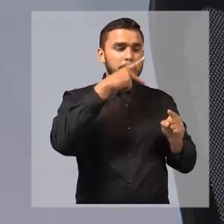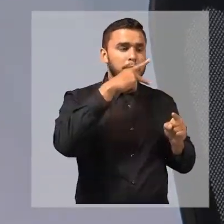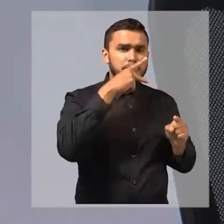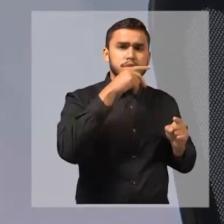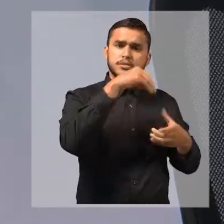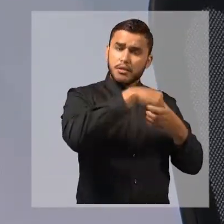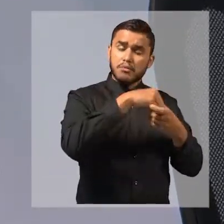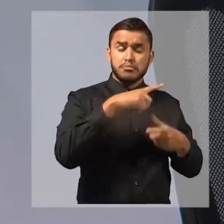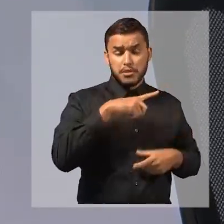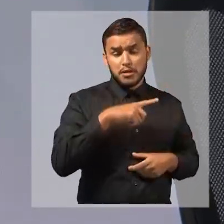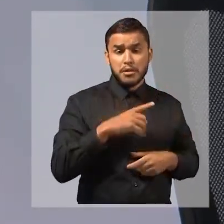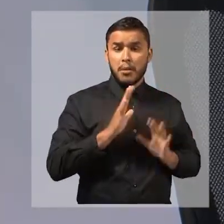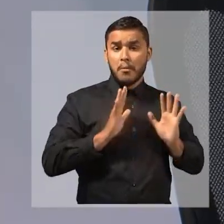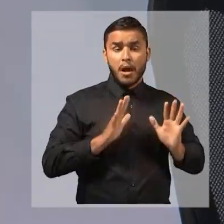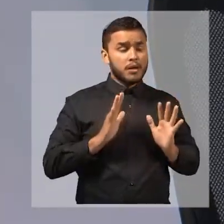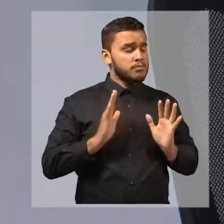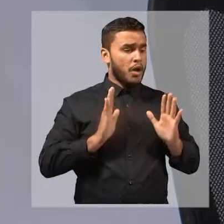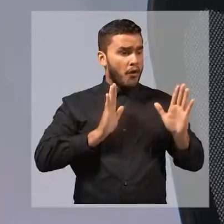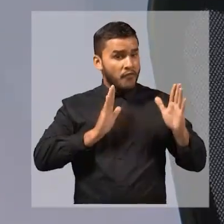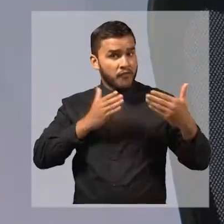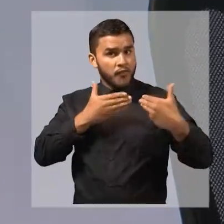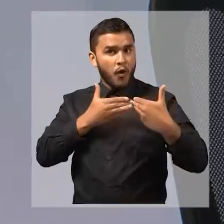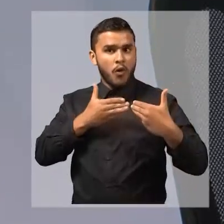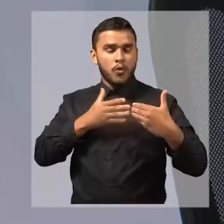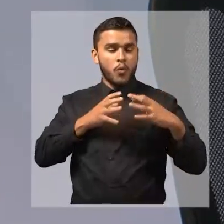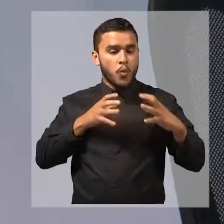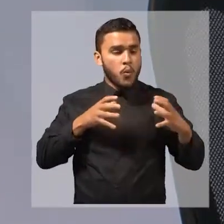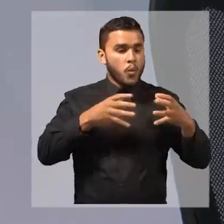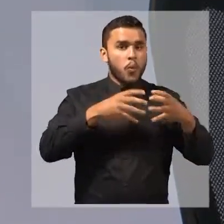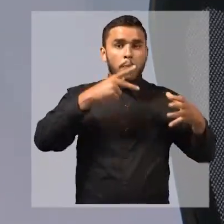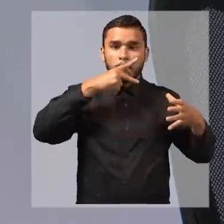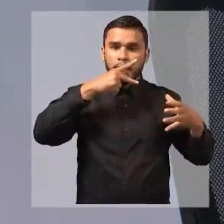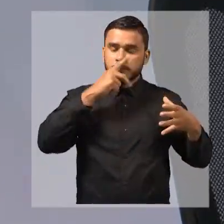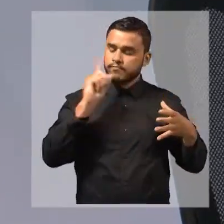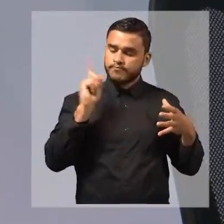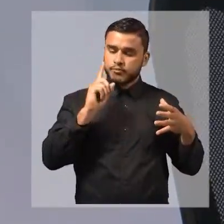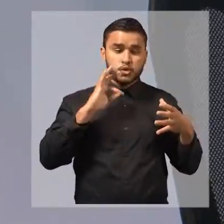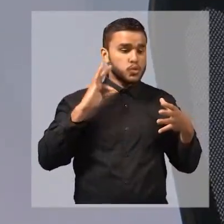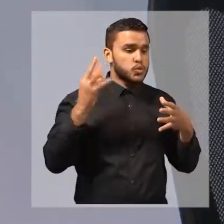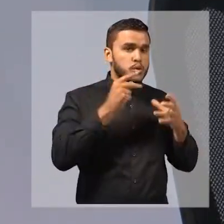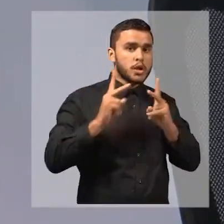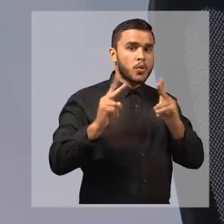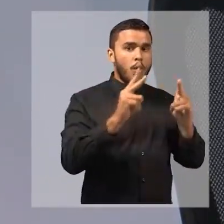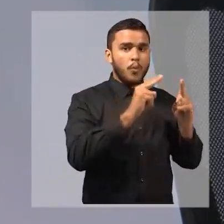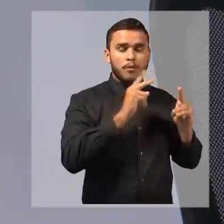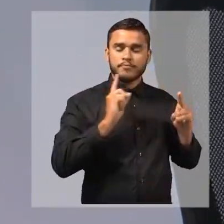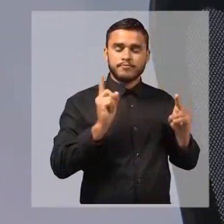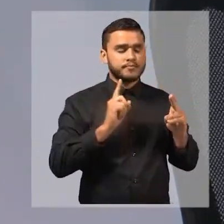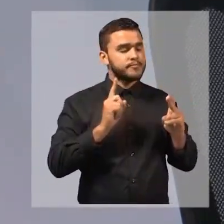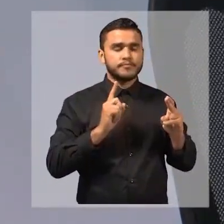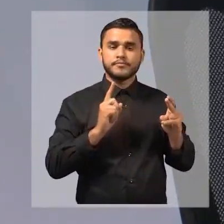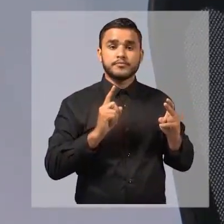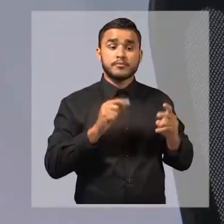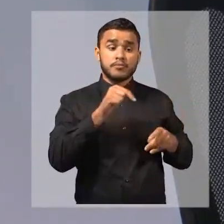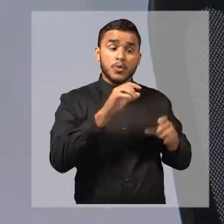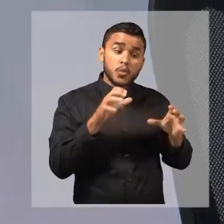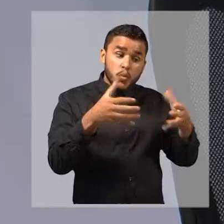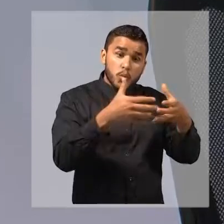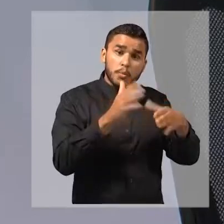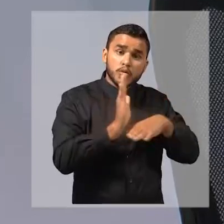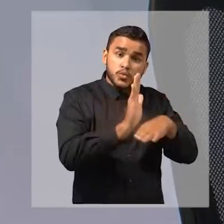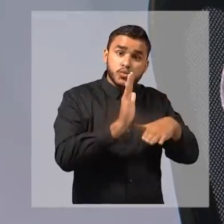Porque mesmo quando você pensa os agropecuaristas, você não tem todos eles no mesmo nível. Né? Você vai ter um indivíduo que está lá representando,